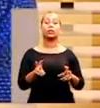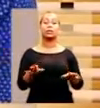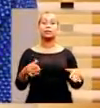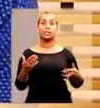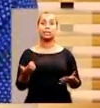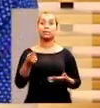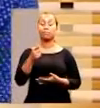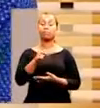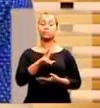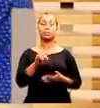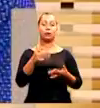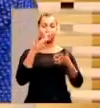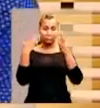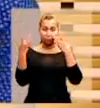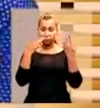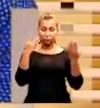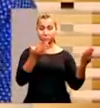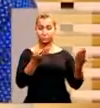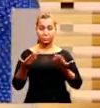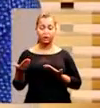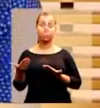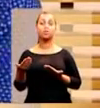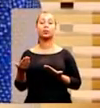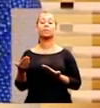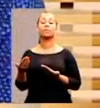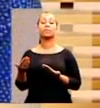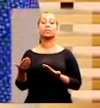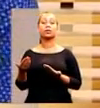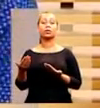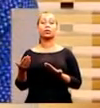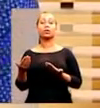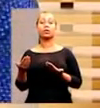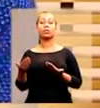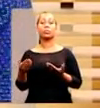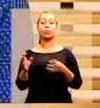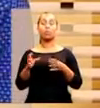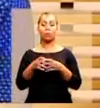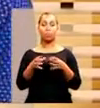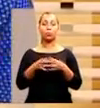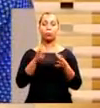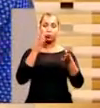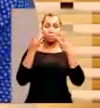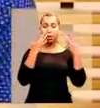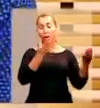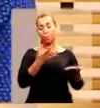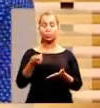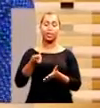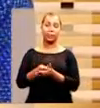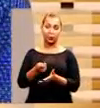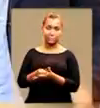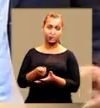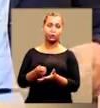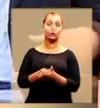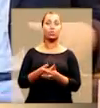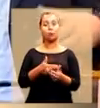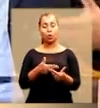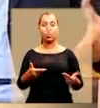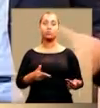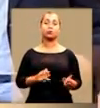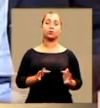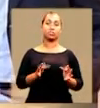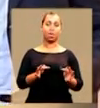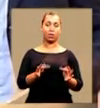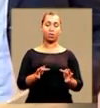questão, que para você trazer um espetáculo, a própria direção do espetáculo exige...